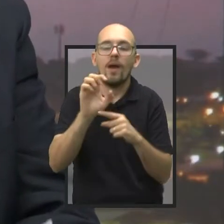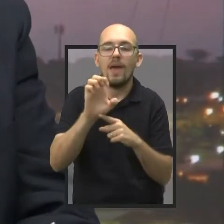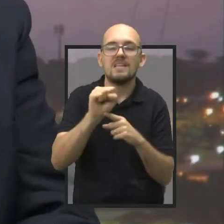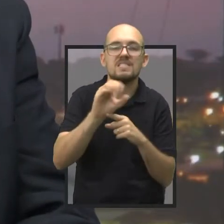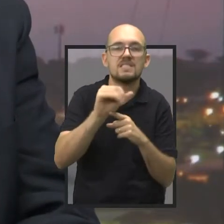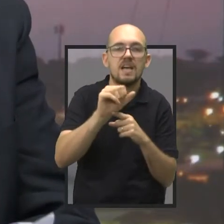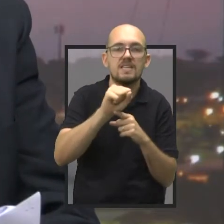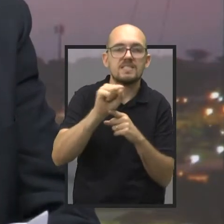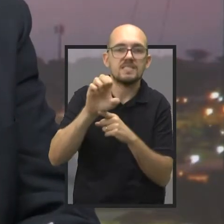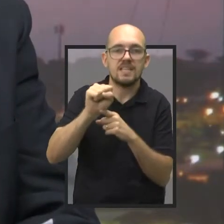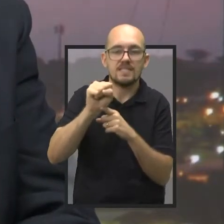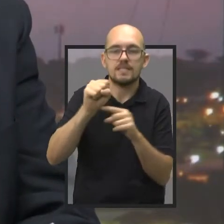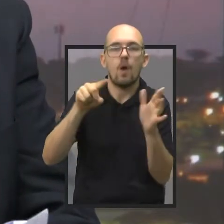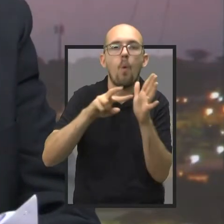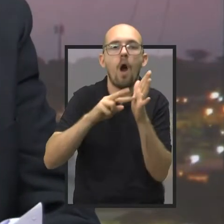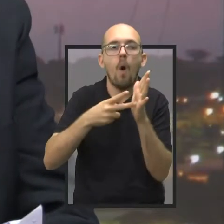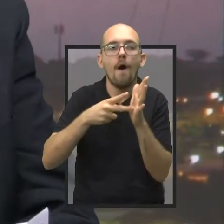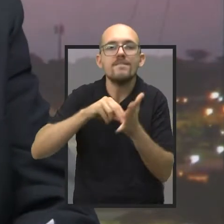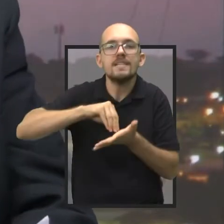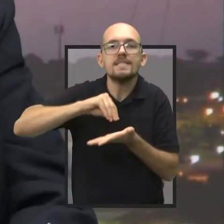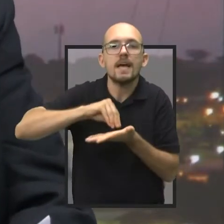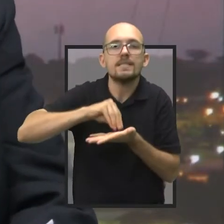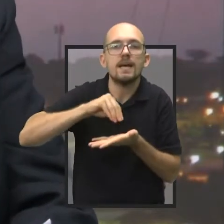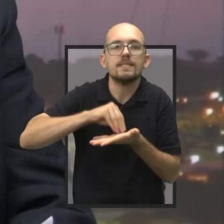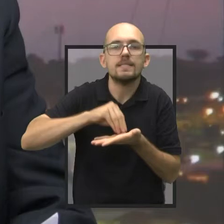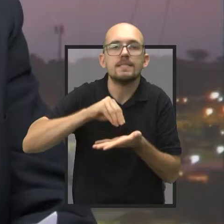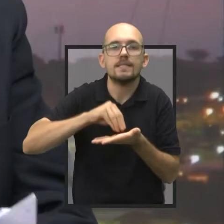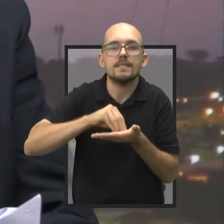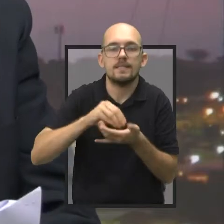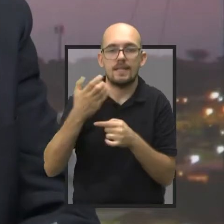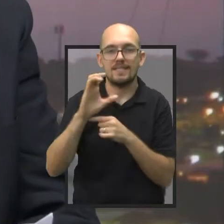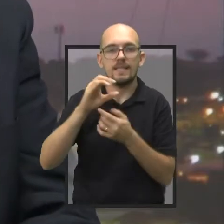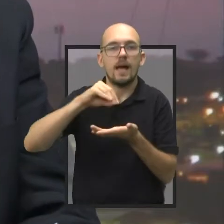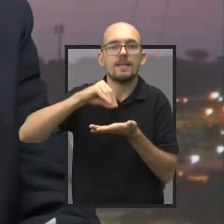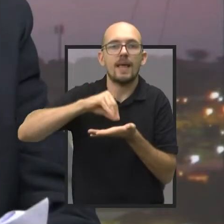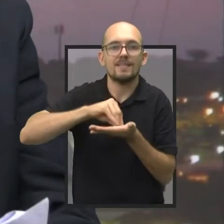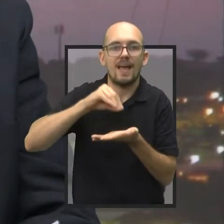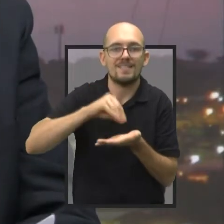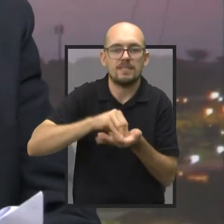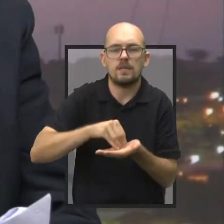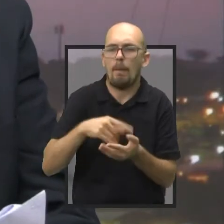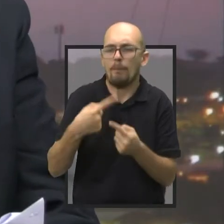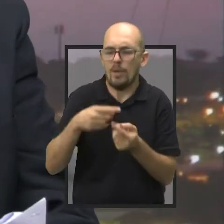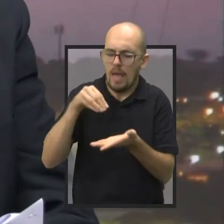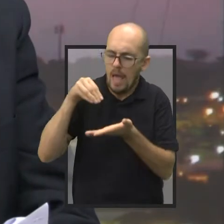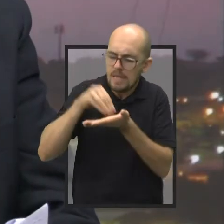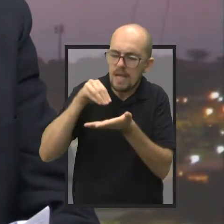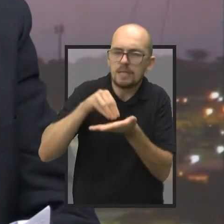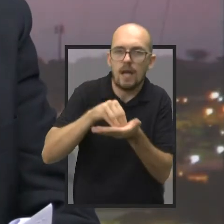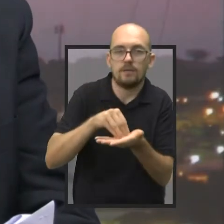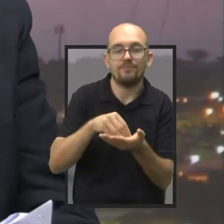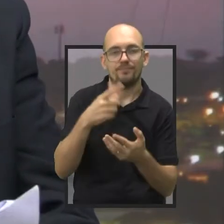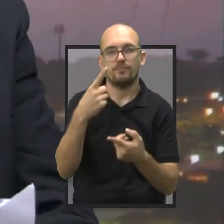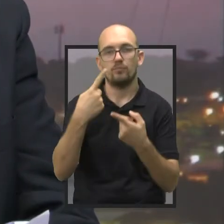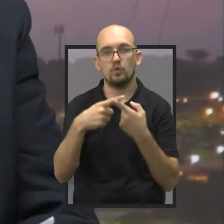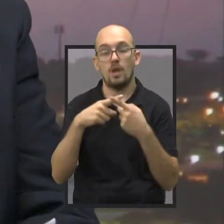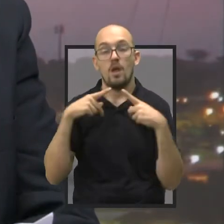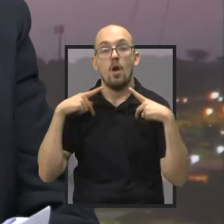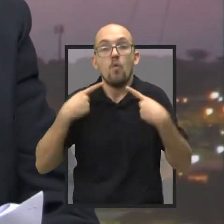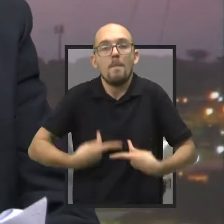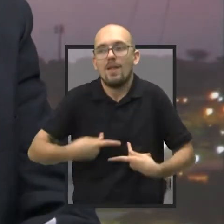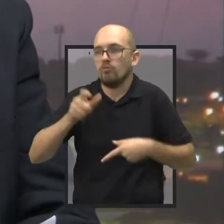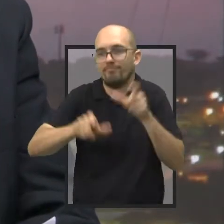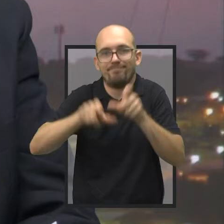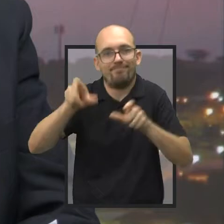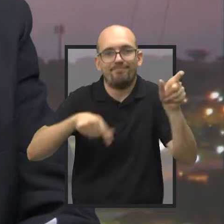né? Então a gente chama também a economia de ciência da escassez. Por quê? Porque o ser humano, ele